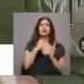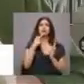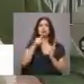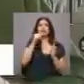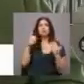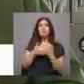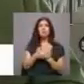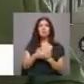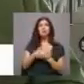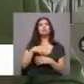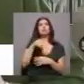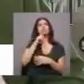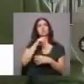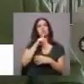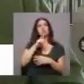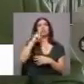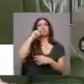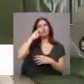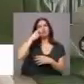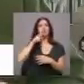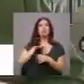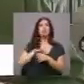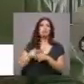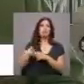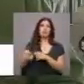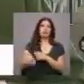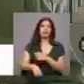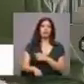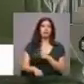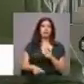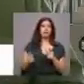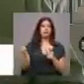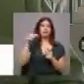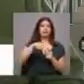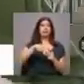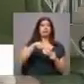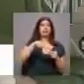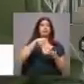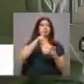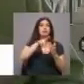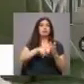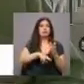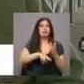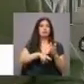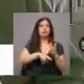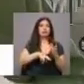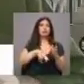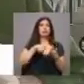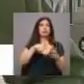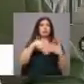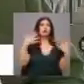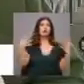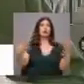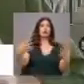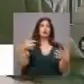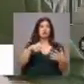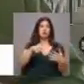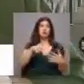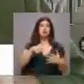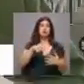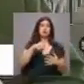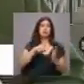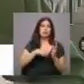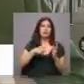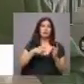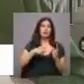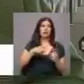morte Covid-19. Mal chegou aqui ao maior cemitério da América Latina, o cemitério do Caju, a frase que